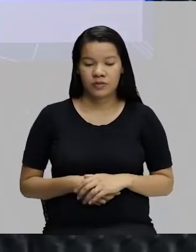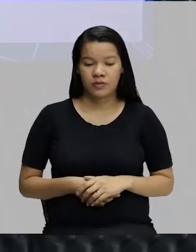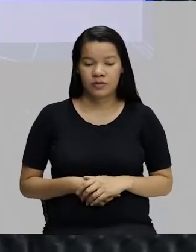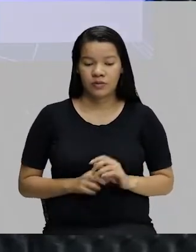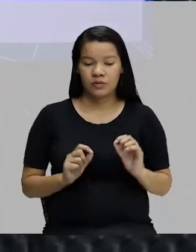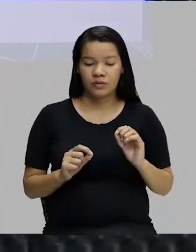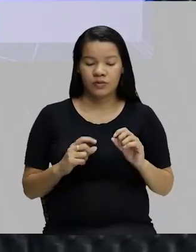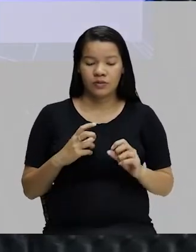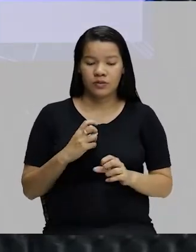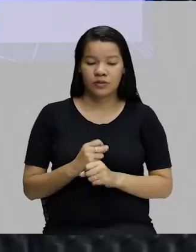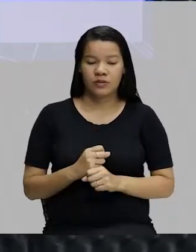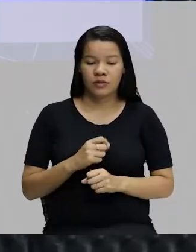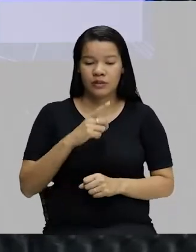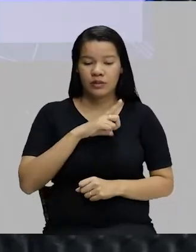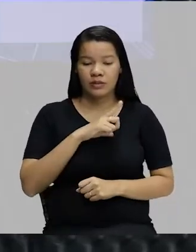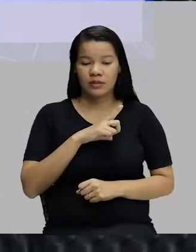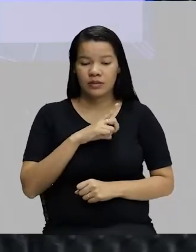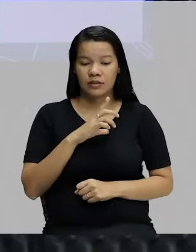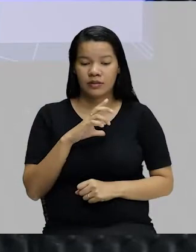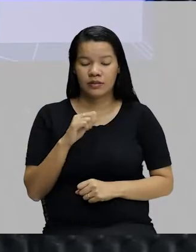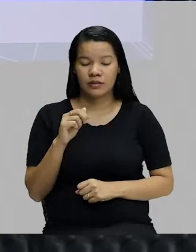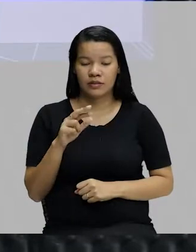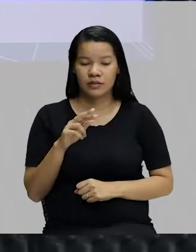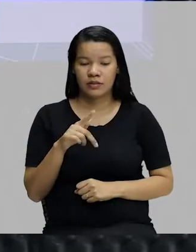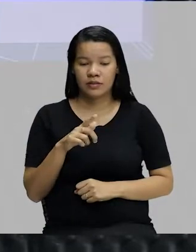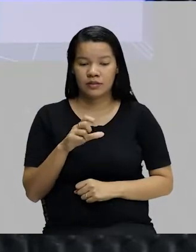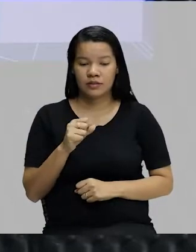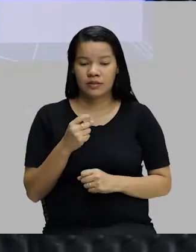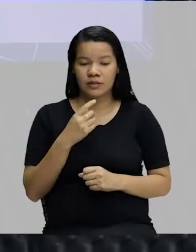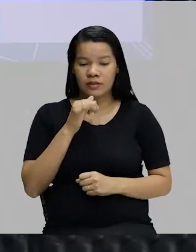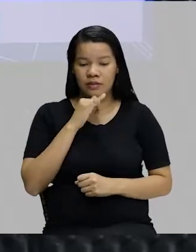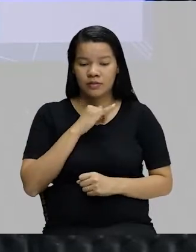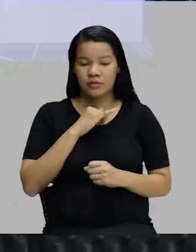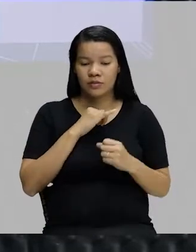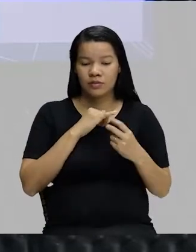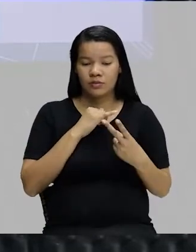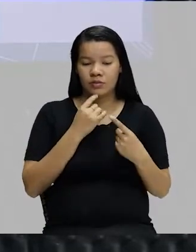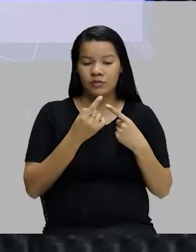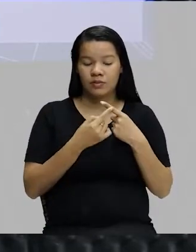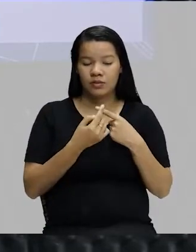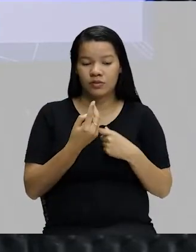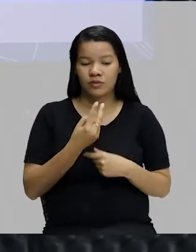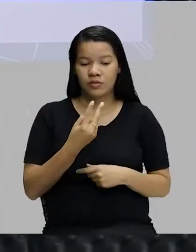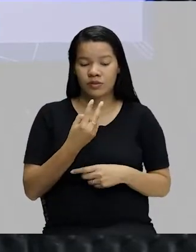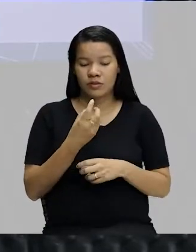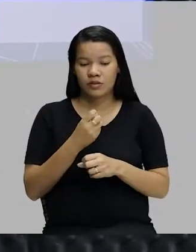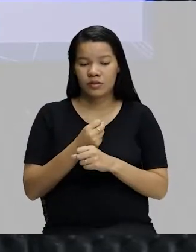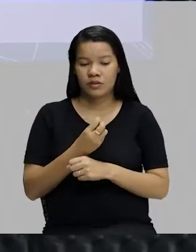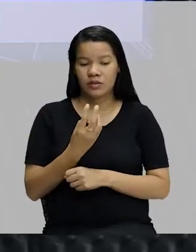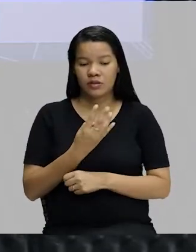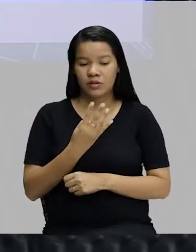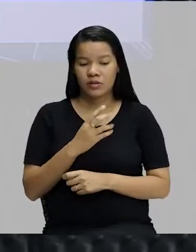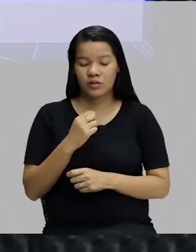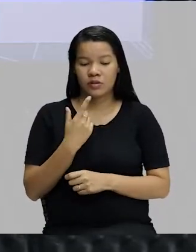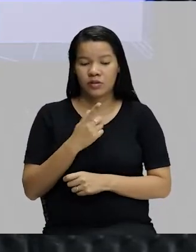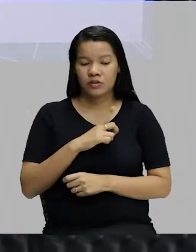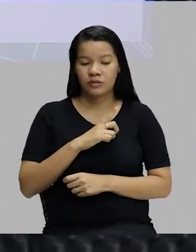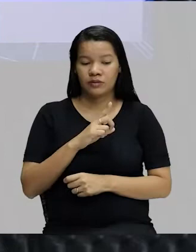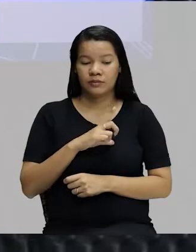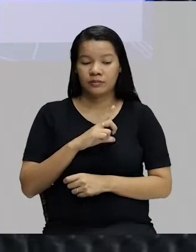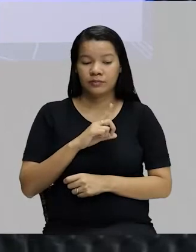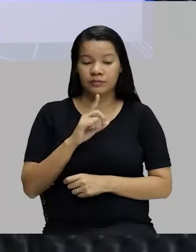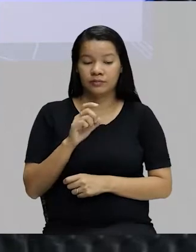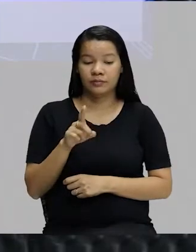cargas, 2 mais 2, 4. Então, o que nós temos aqui, olha só, esse X,